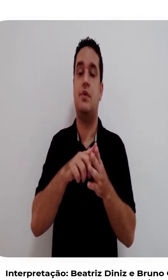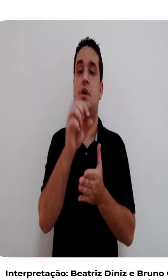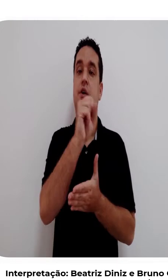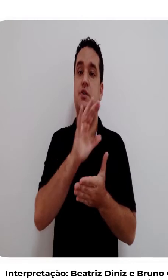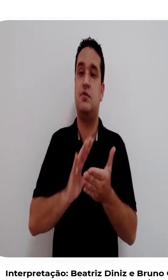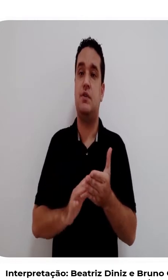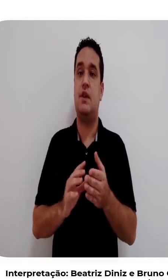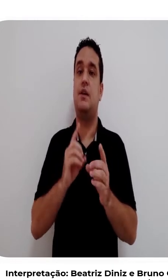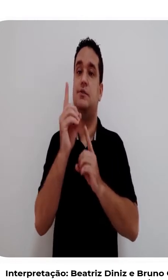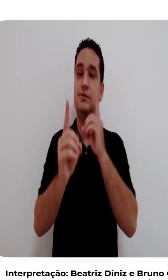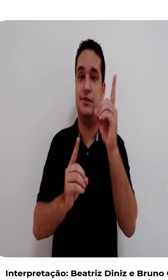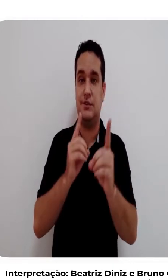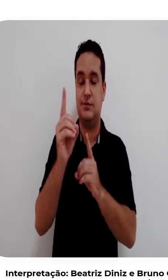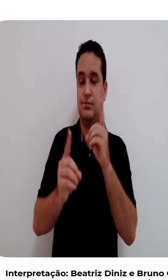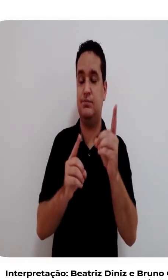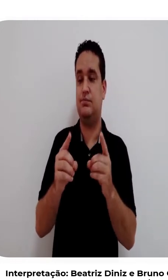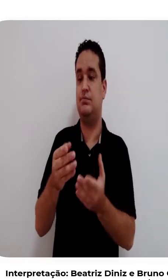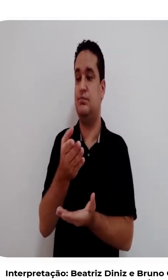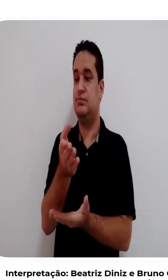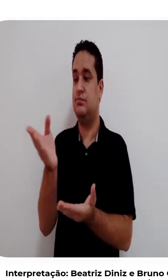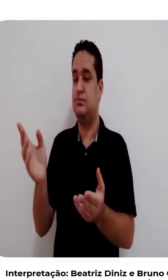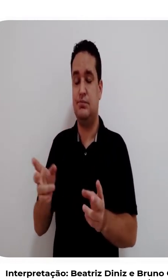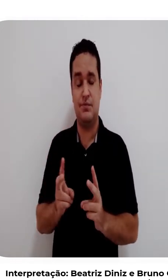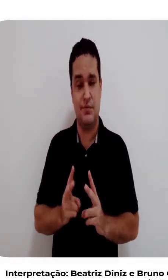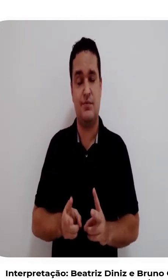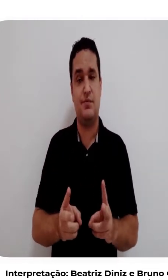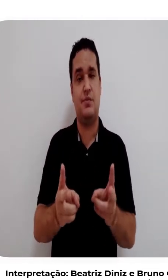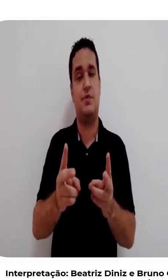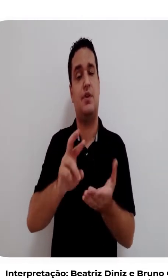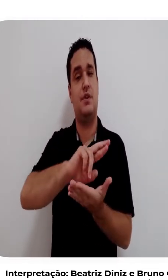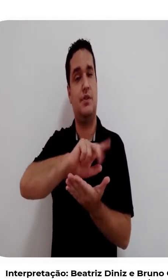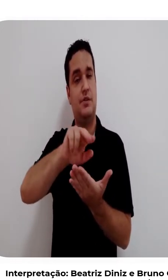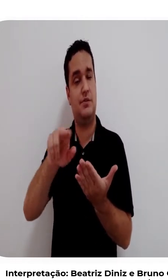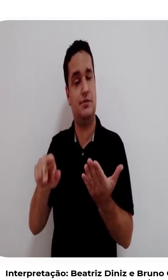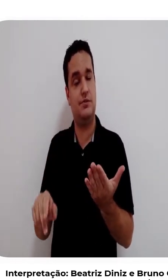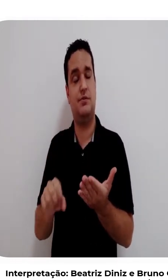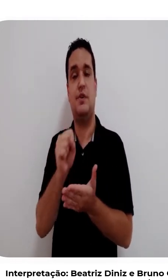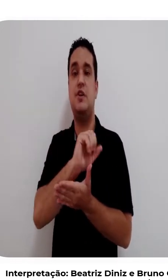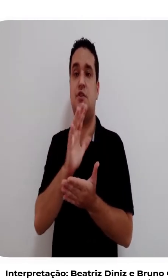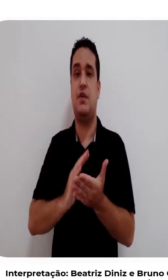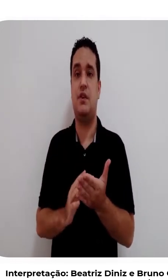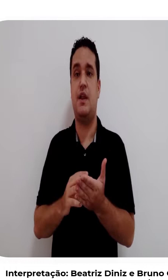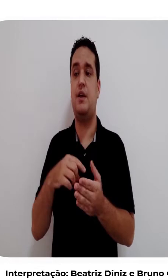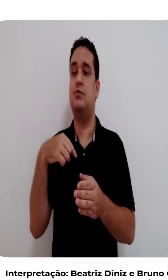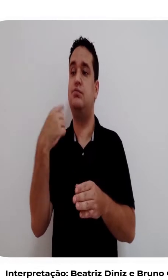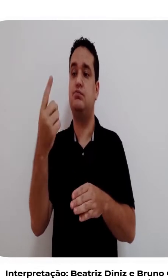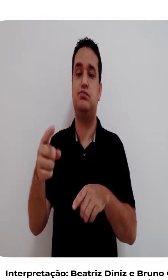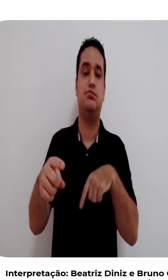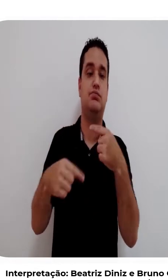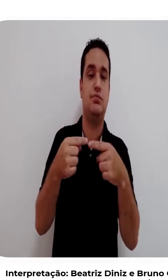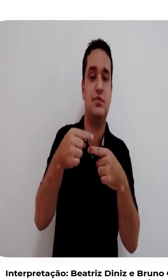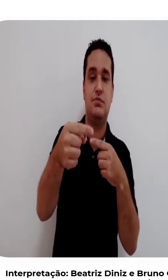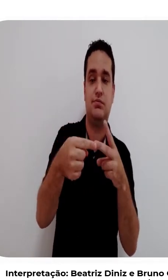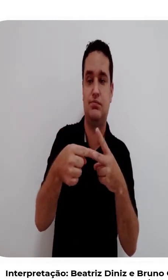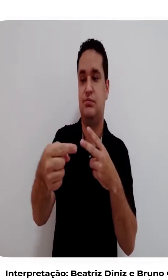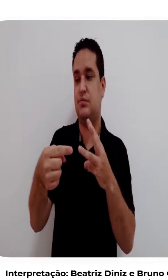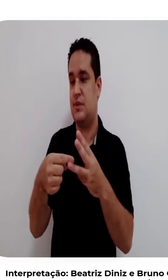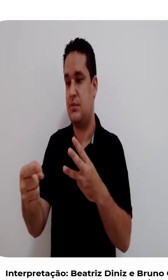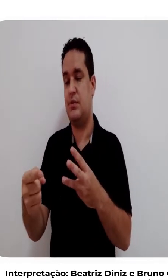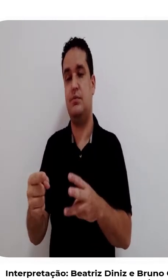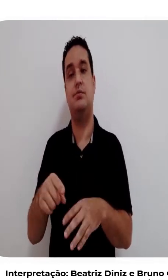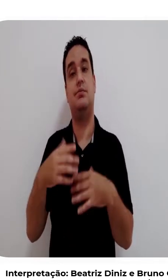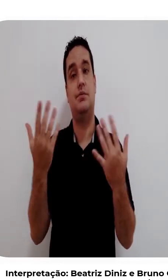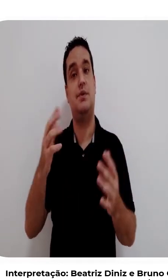dinâmicas, para que eles possam dar continuidade a essas outras atividades nos outros dias da semana também. Então, é um momento de